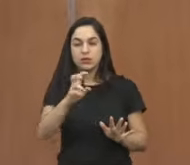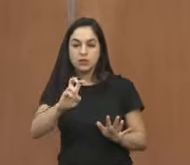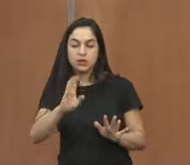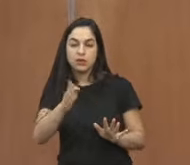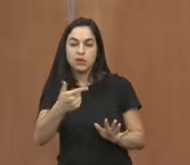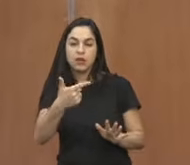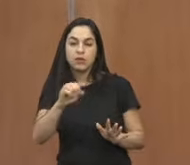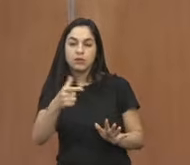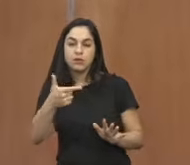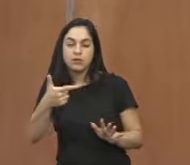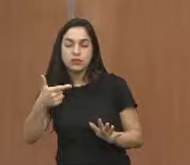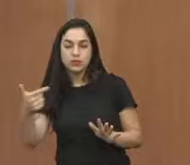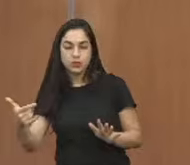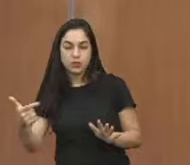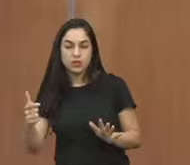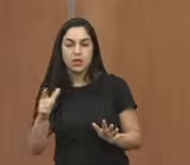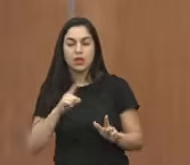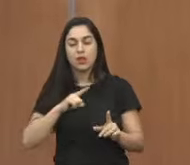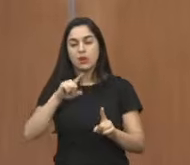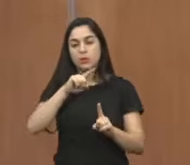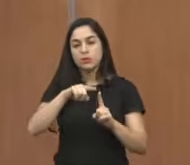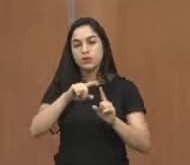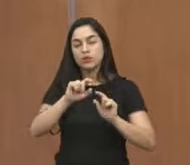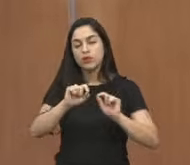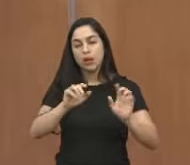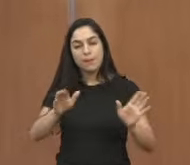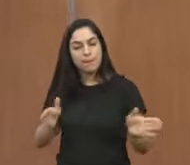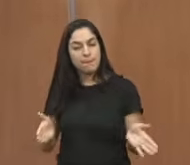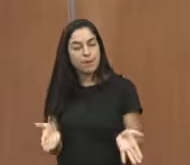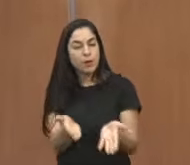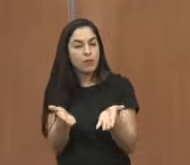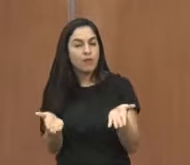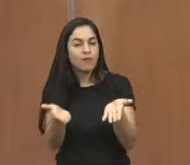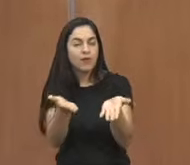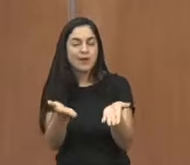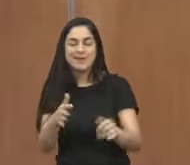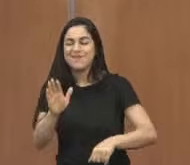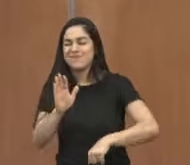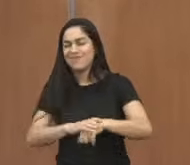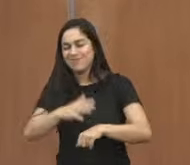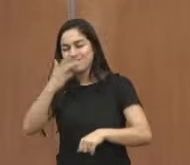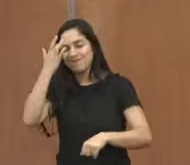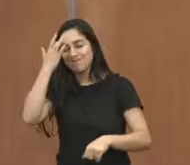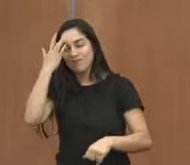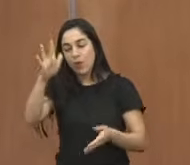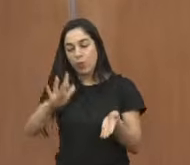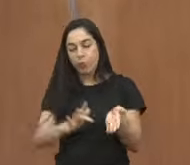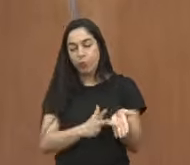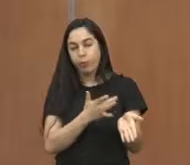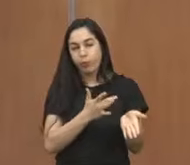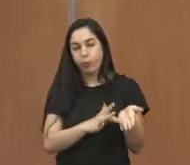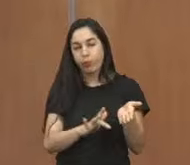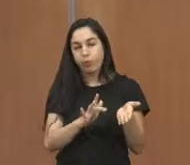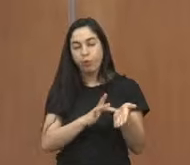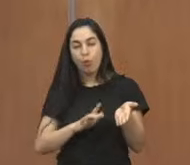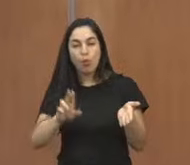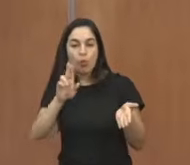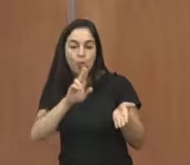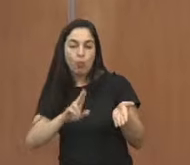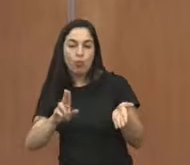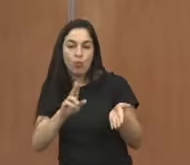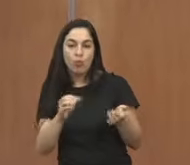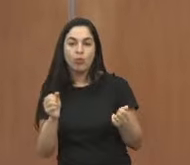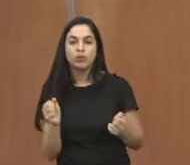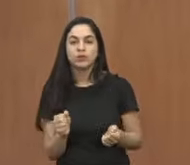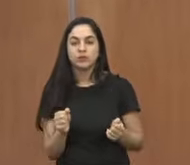745/2022 tem como objetivo principal promover a modernização e a eficiência dos procedimentos